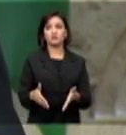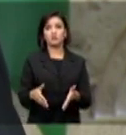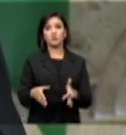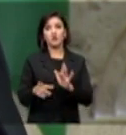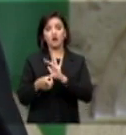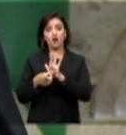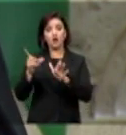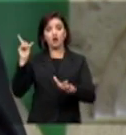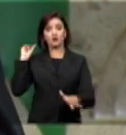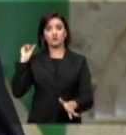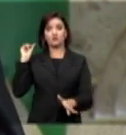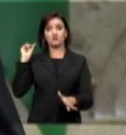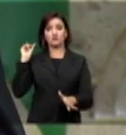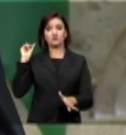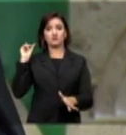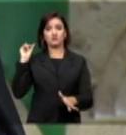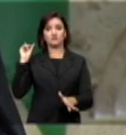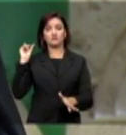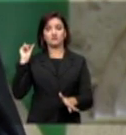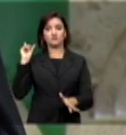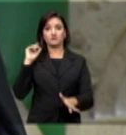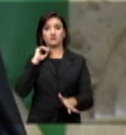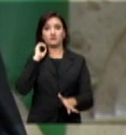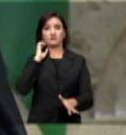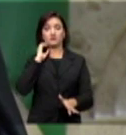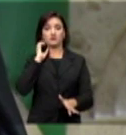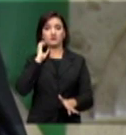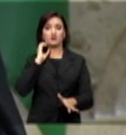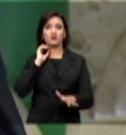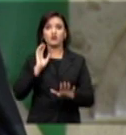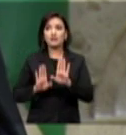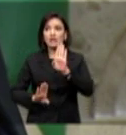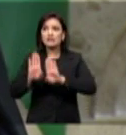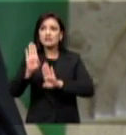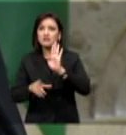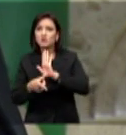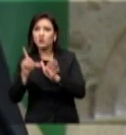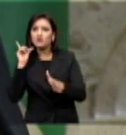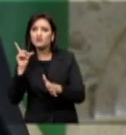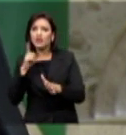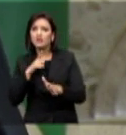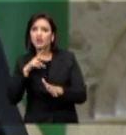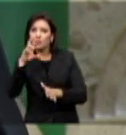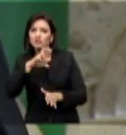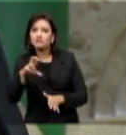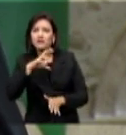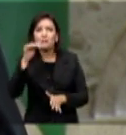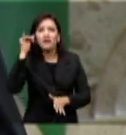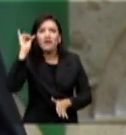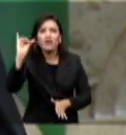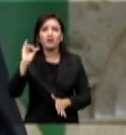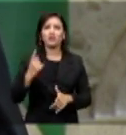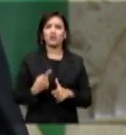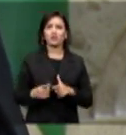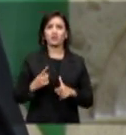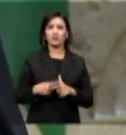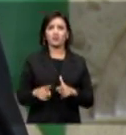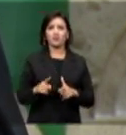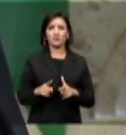preventivamente da realização dos processos licitatórios, da celebração dos